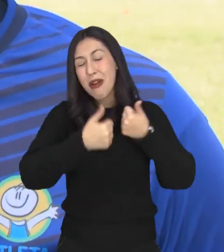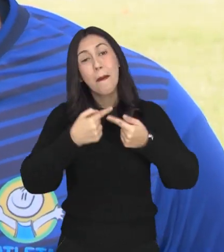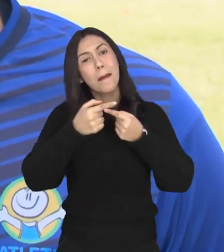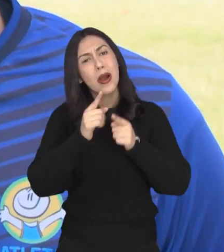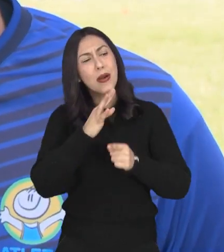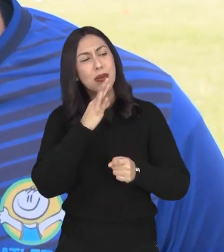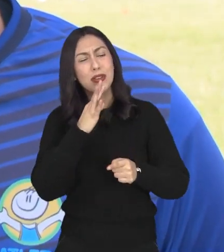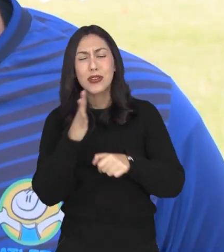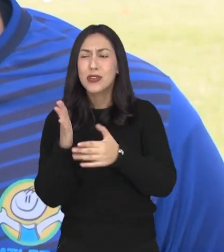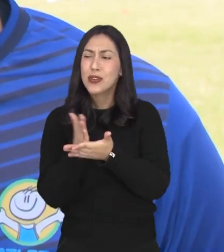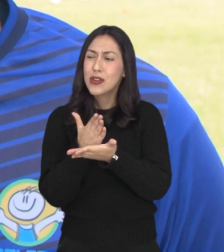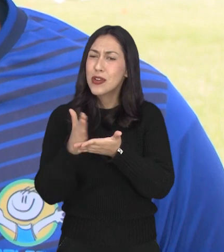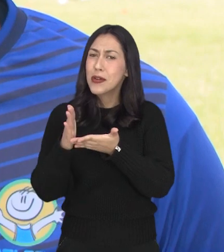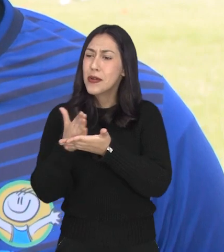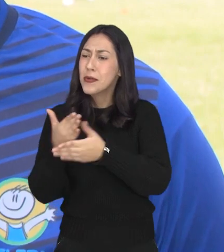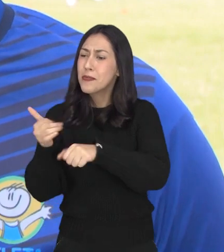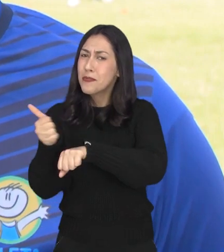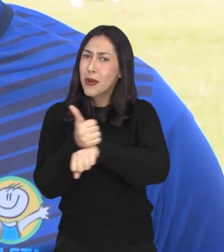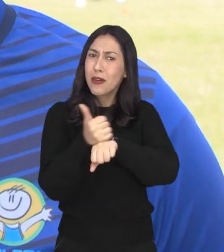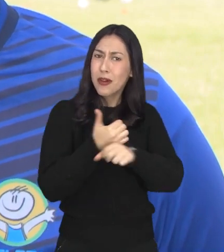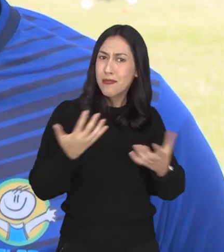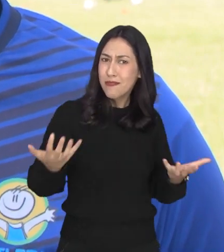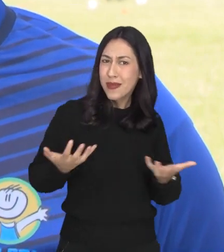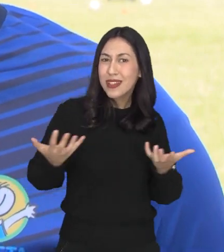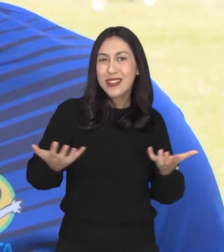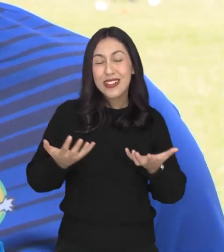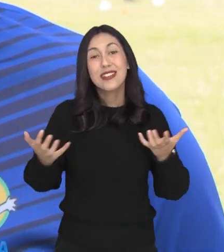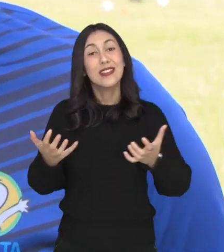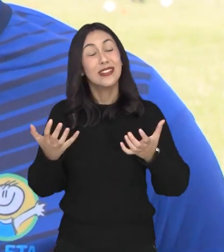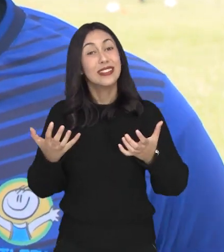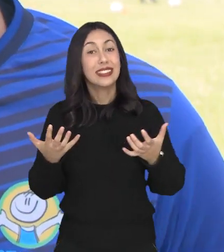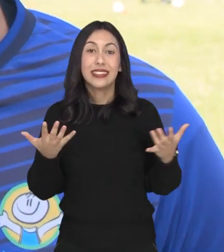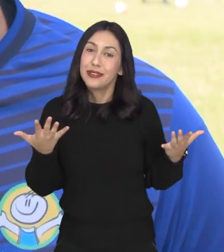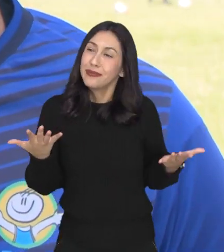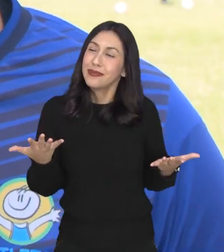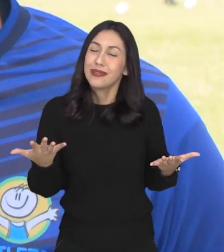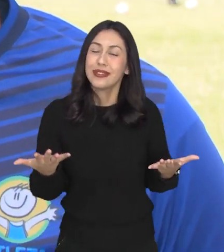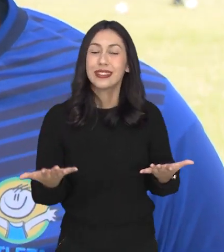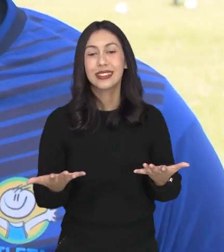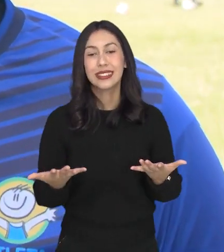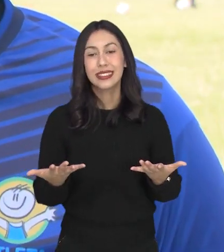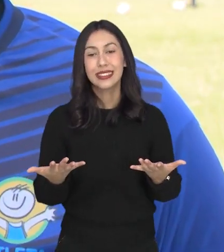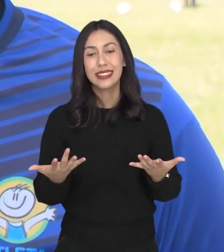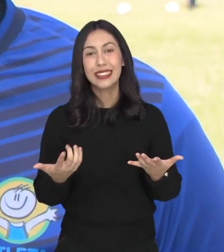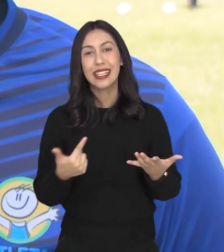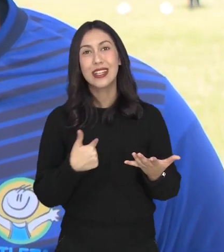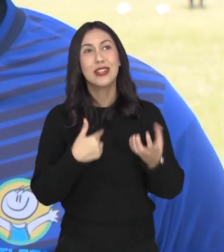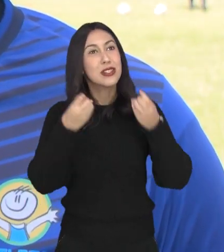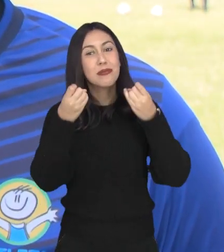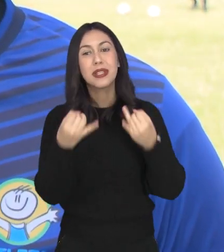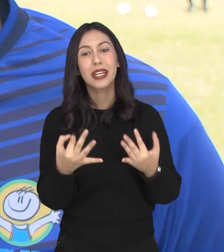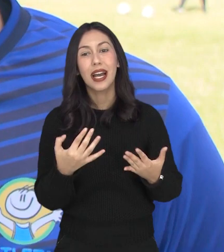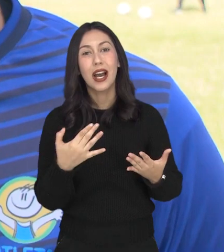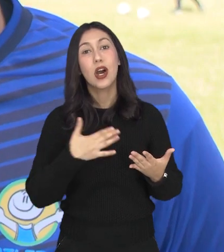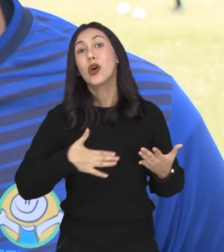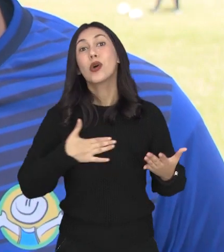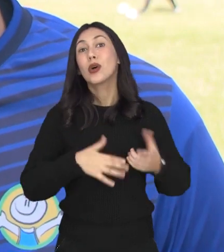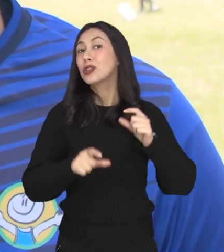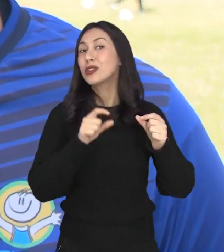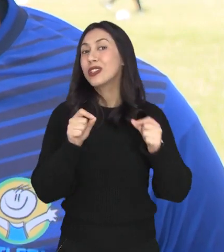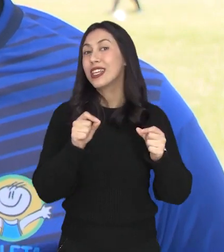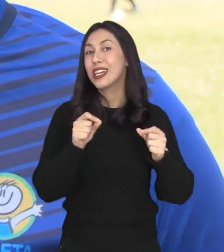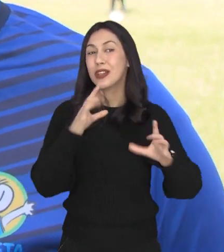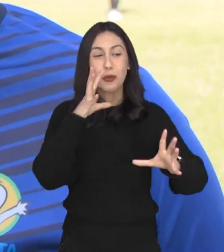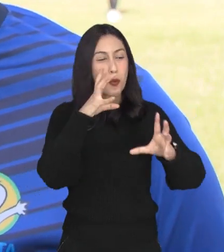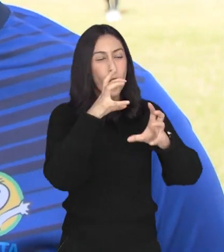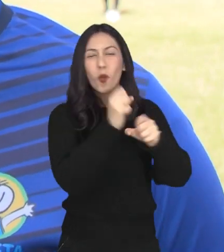faculdade eu conheci alguns profissionais que me incentivaram a ter indo para essa parte física, então eu não consigo falar para você uma coisa que eu gosto,